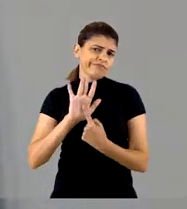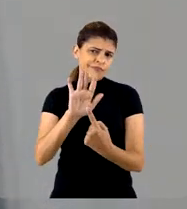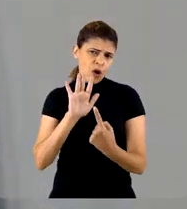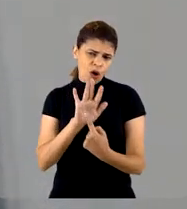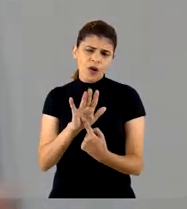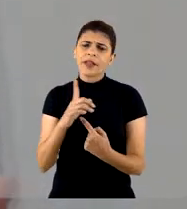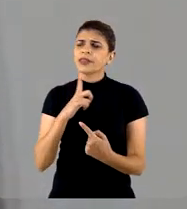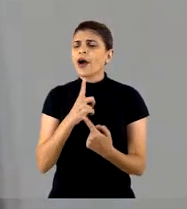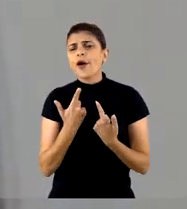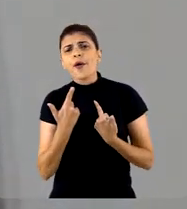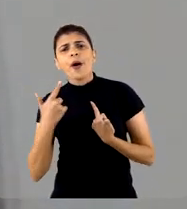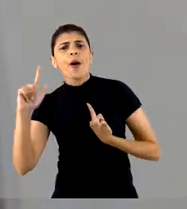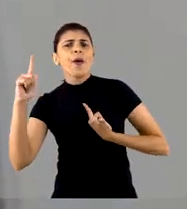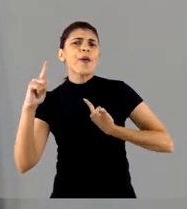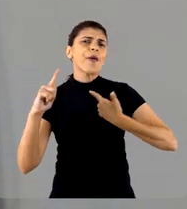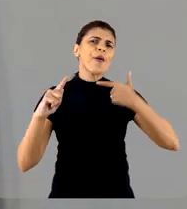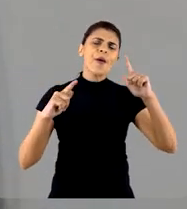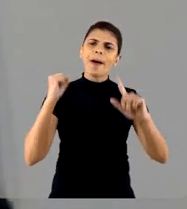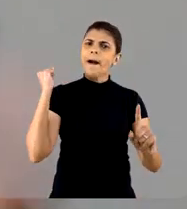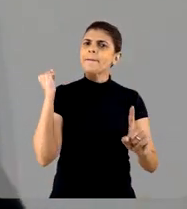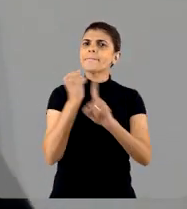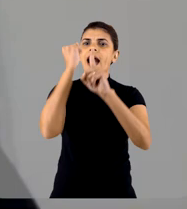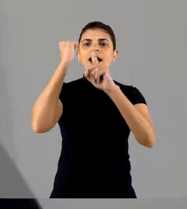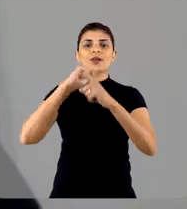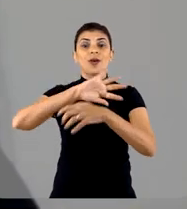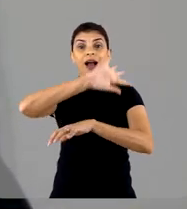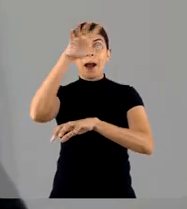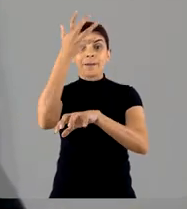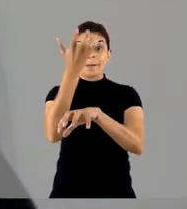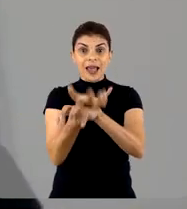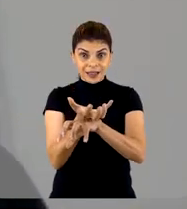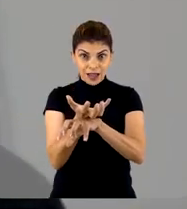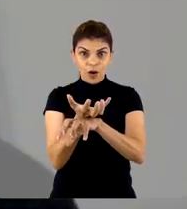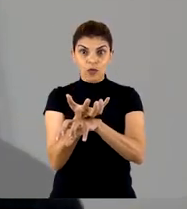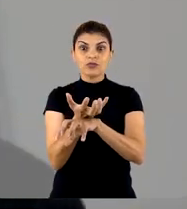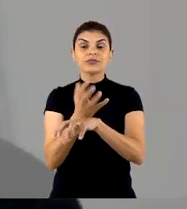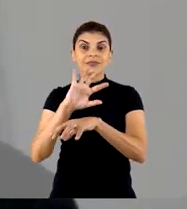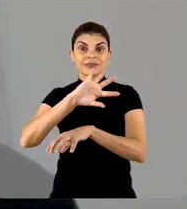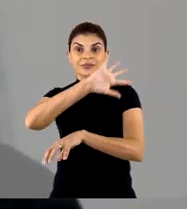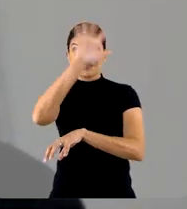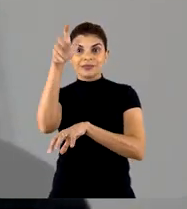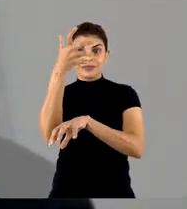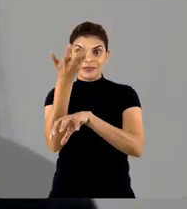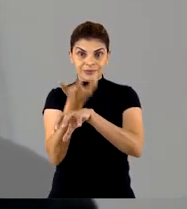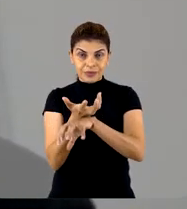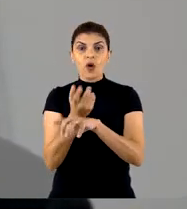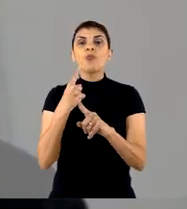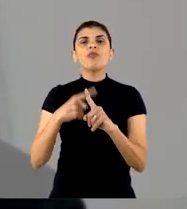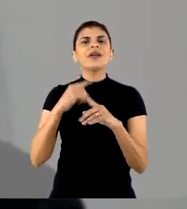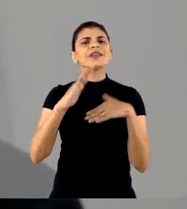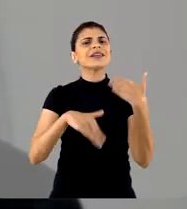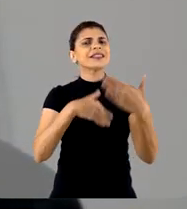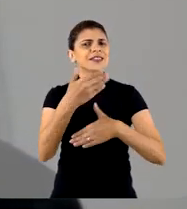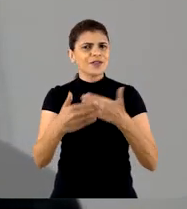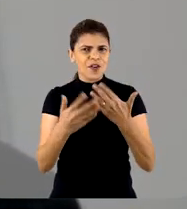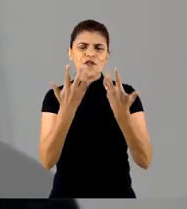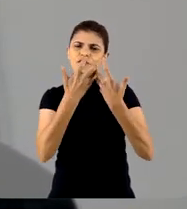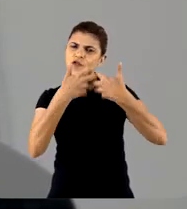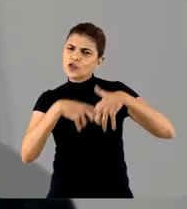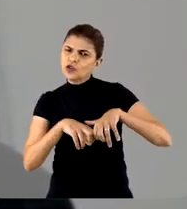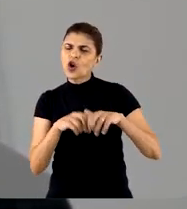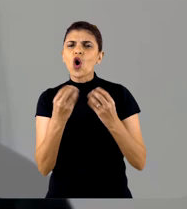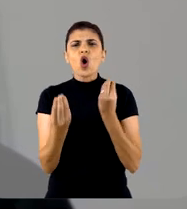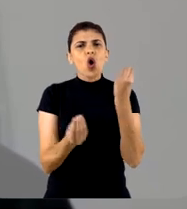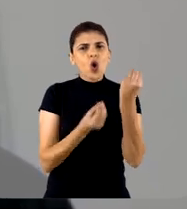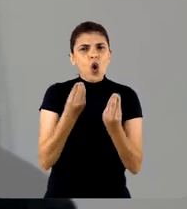você tem uma outra discussão, que é o impacto ambiental do tal do desenvolvimento. Né? Porque, assim como ele funciona na